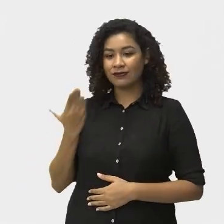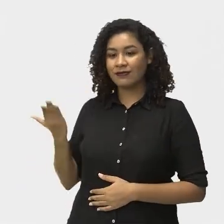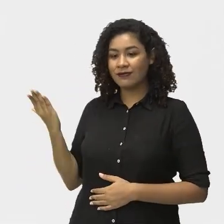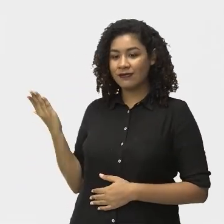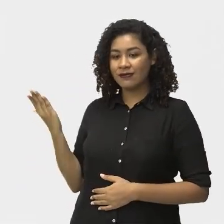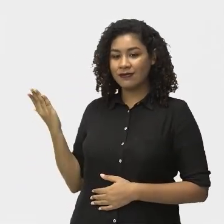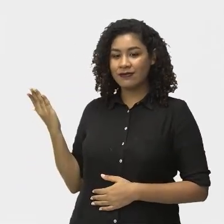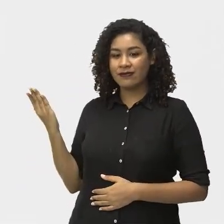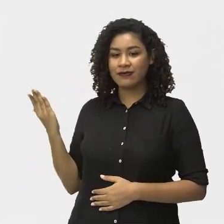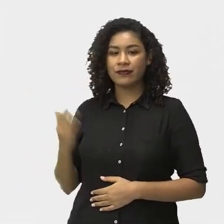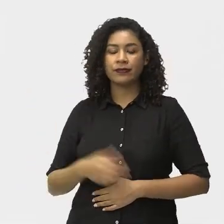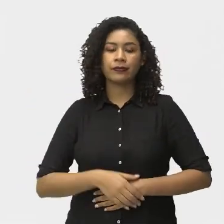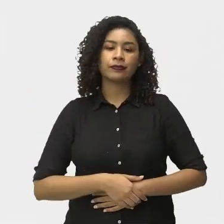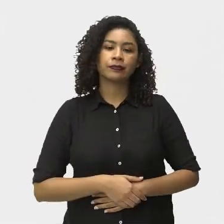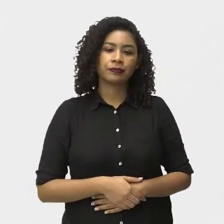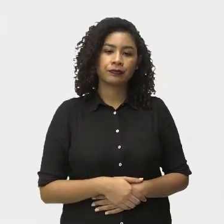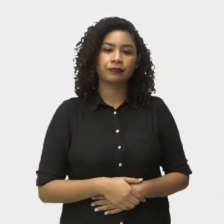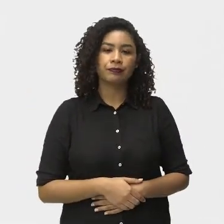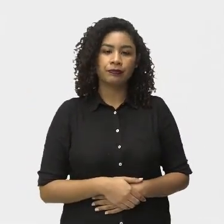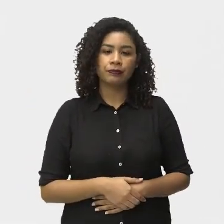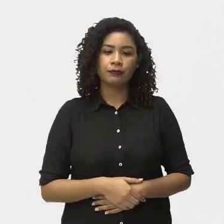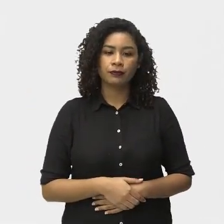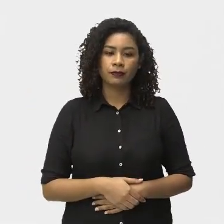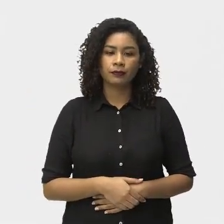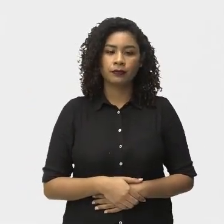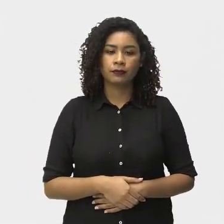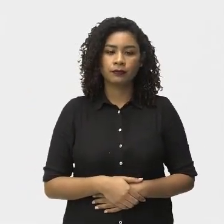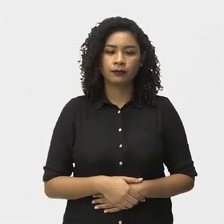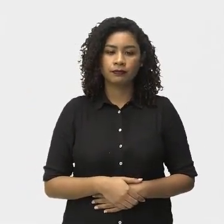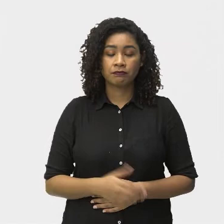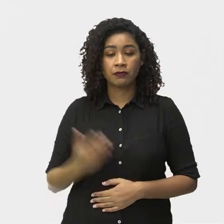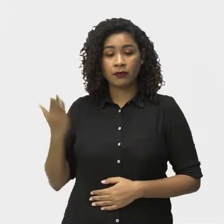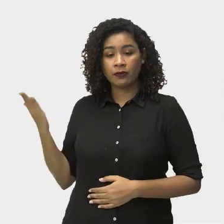na nossa próxima imagem, a gente tem aí o sistema